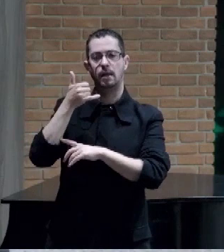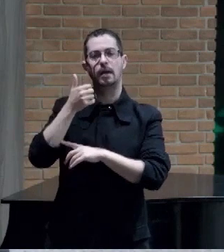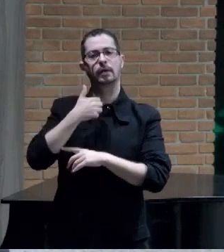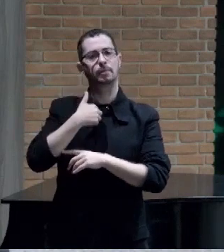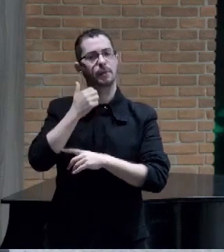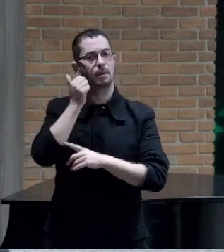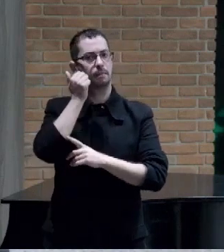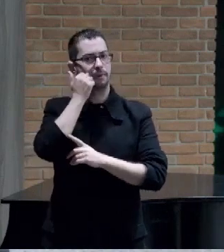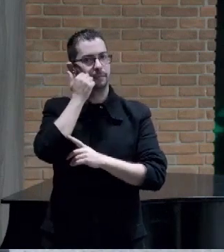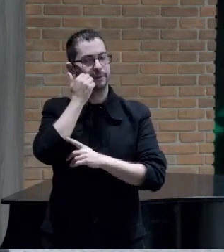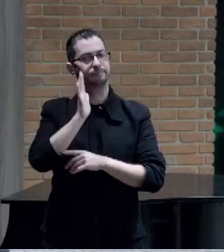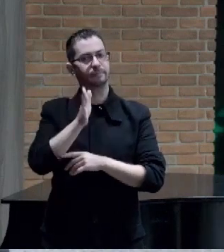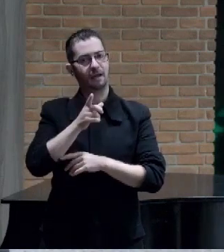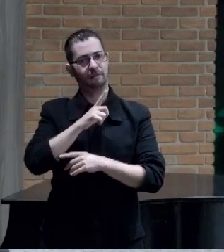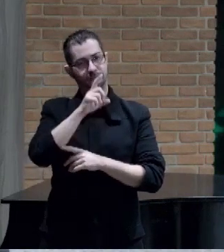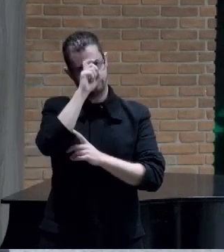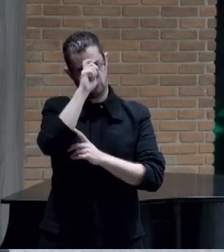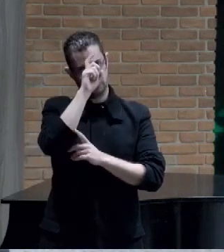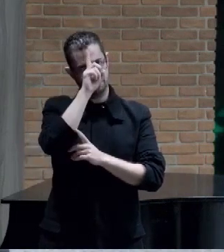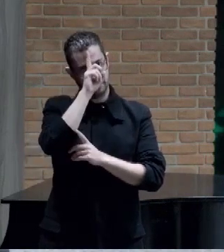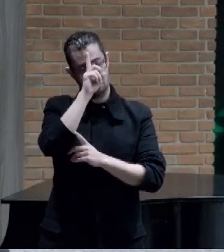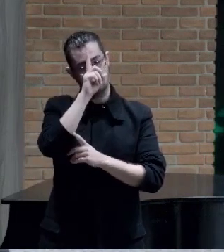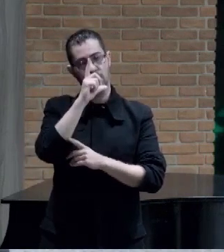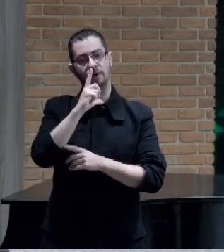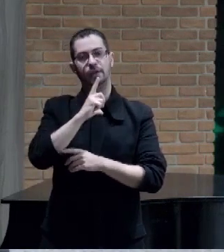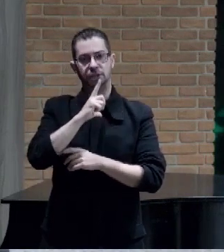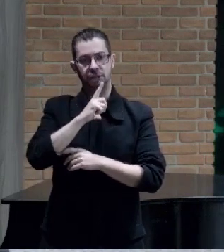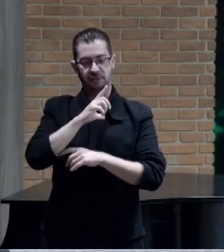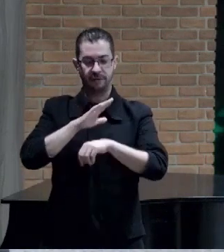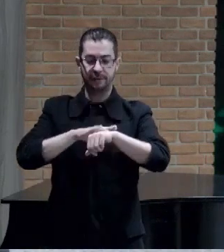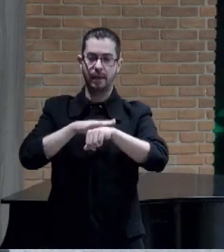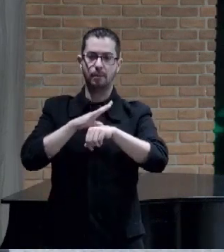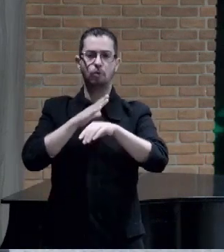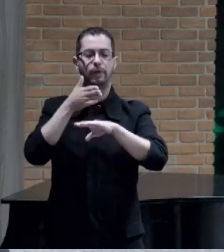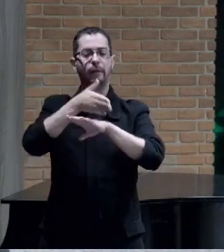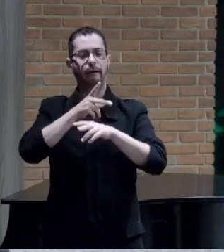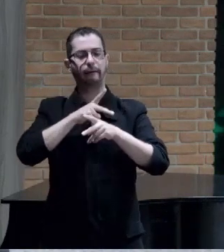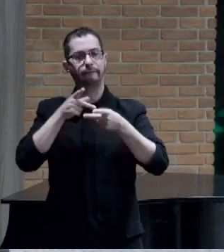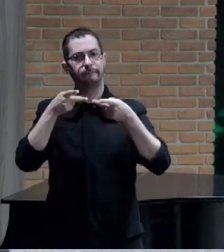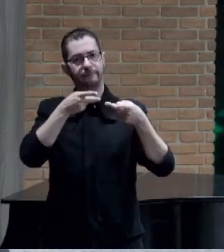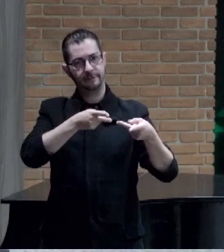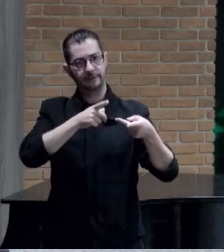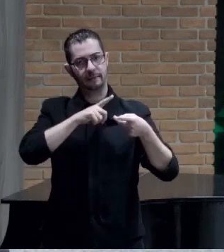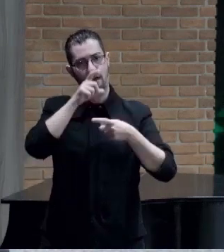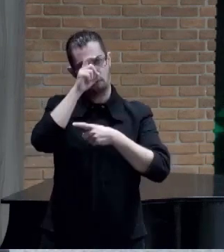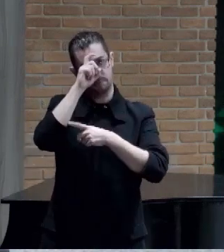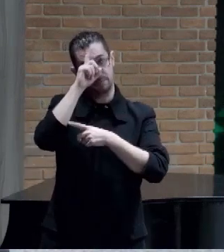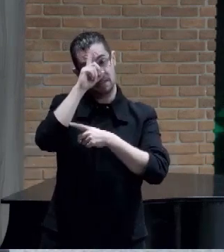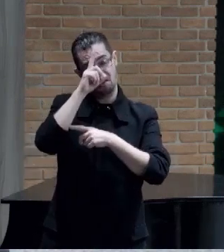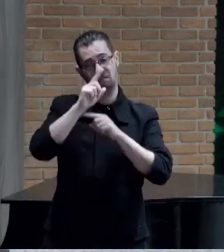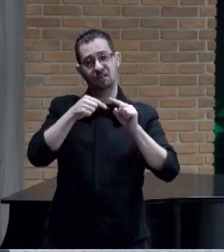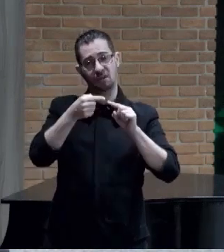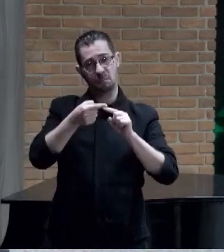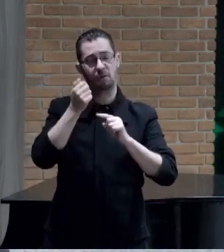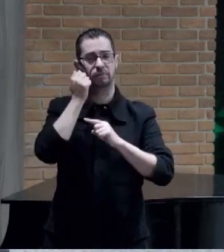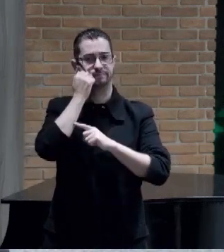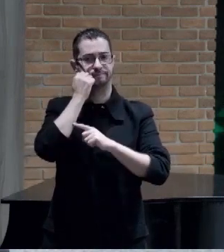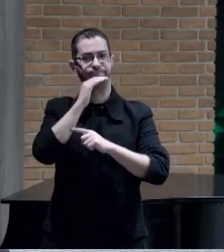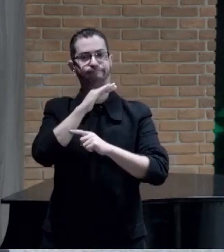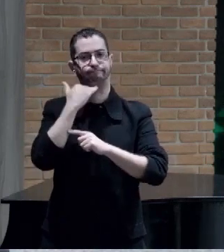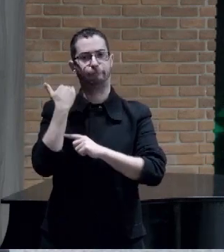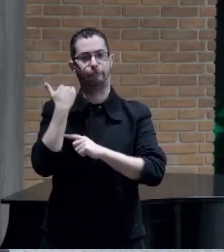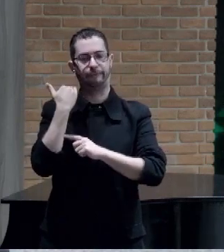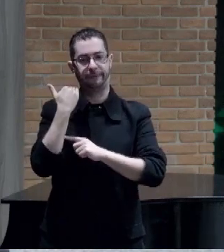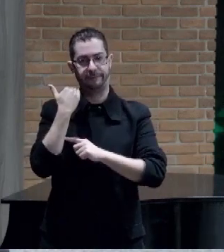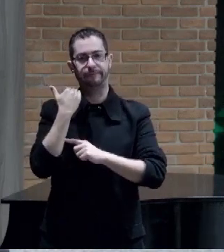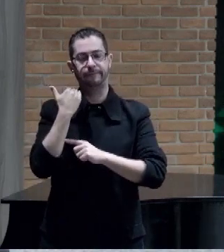hospitalizada. Ainda tive tempo de ir lá, fazer uma visita, mas logo em seguida ela faleceu.